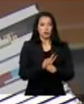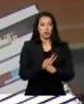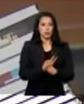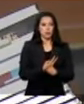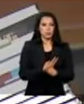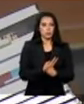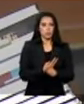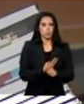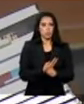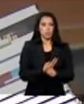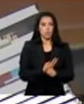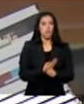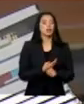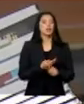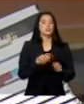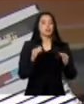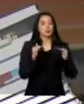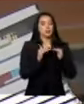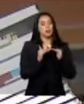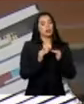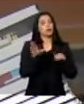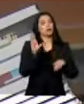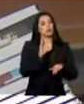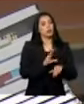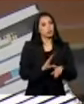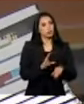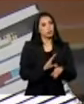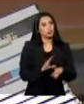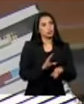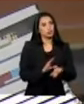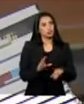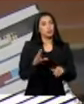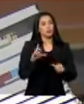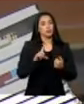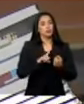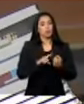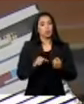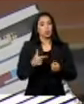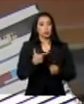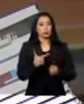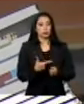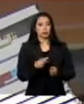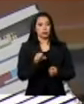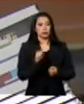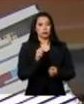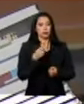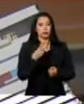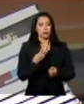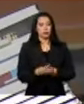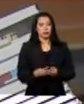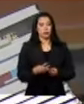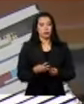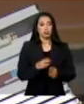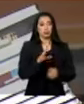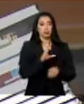assentada a constitucionalidade do artigo 283 do Código de Processo